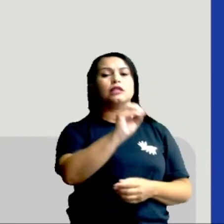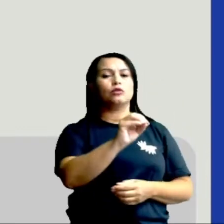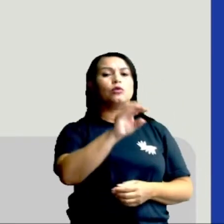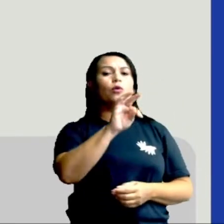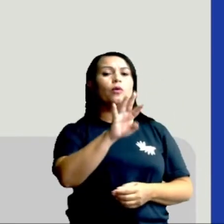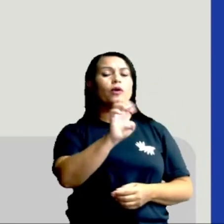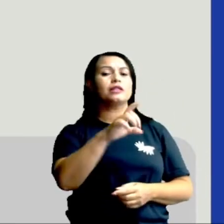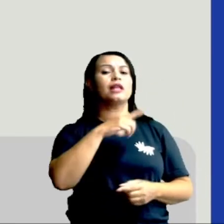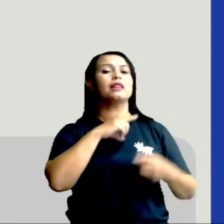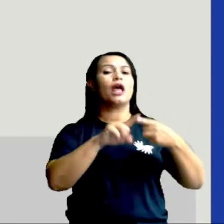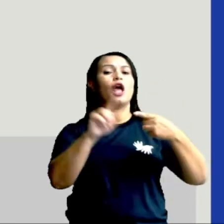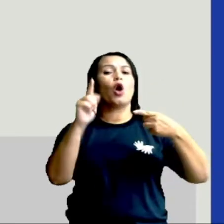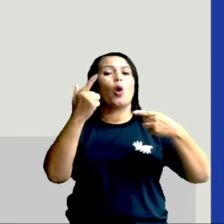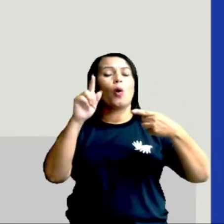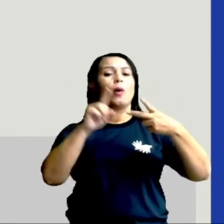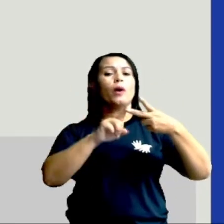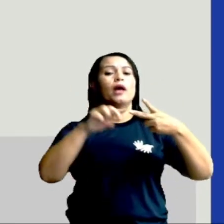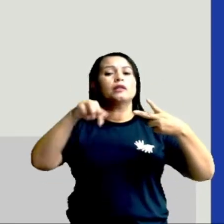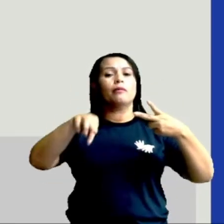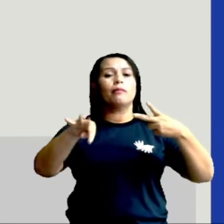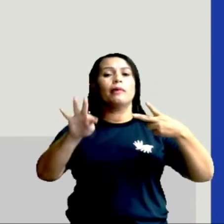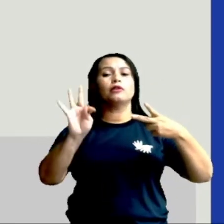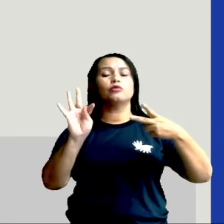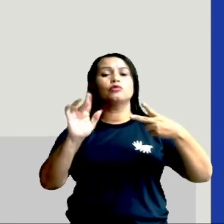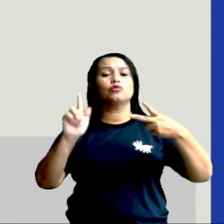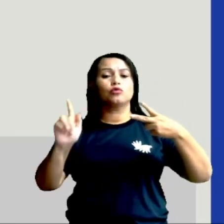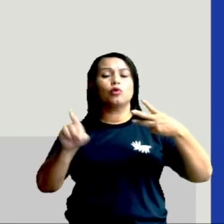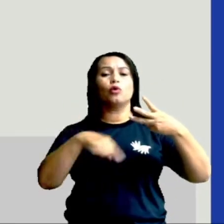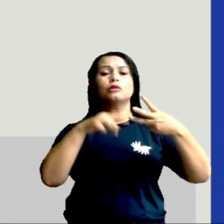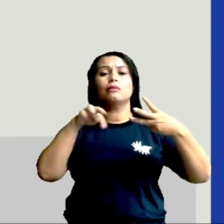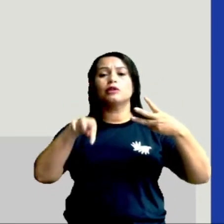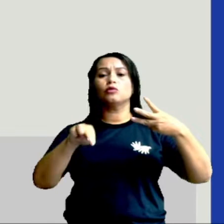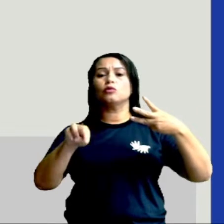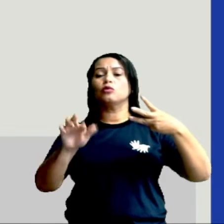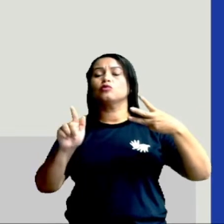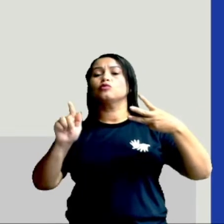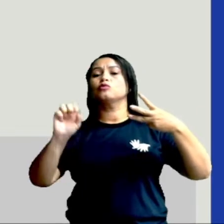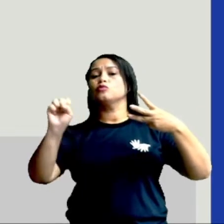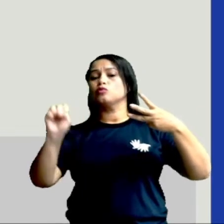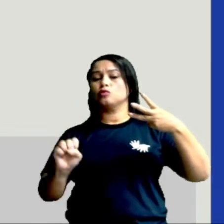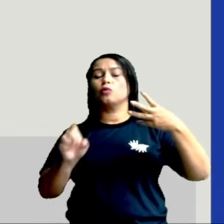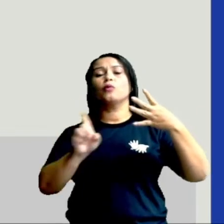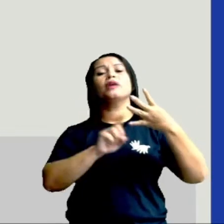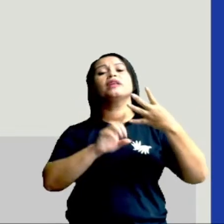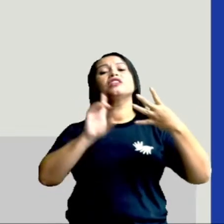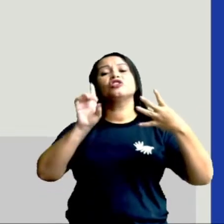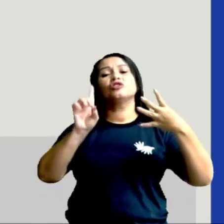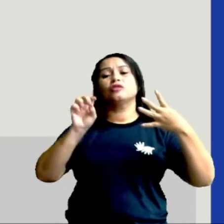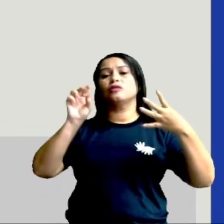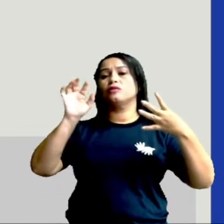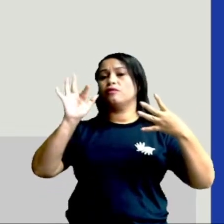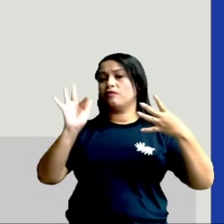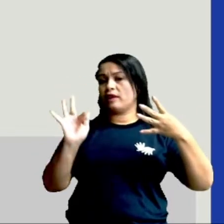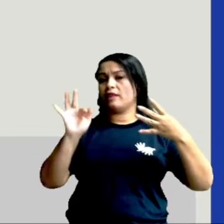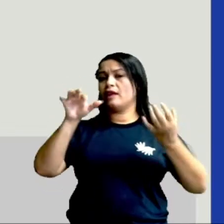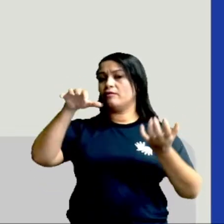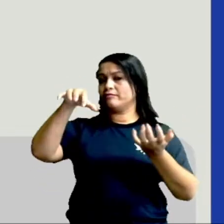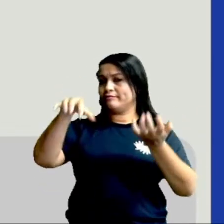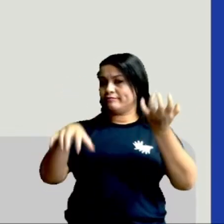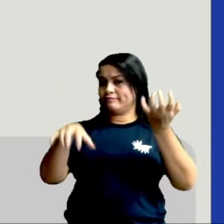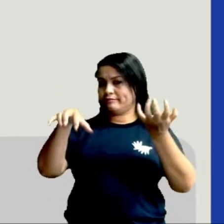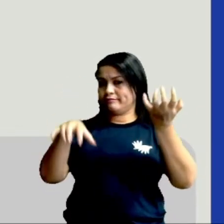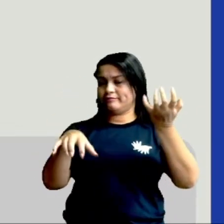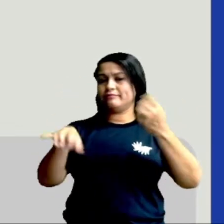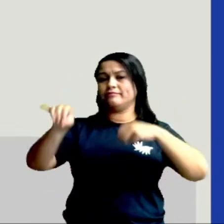de Goiás, Mato Grosso do Sul e o Distrito Federal, onde está situada a capital do país,